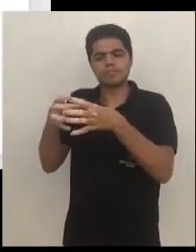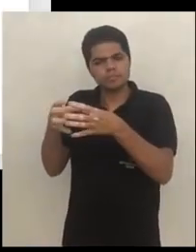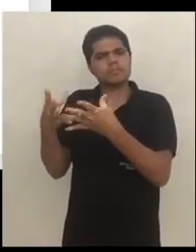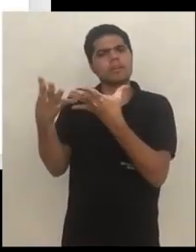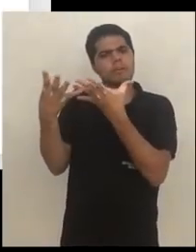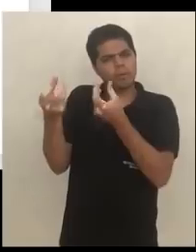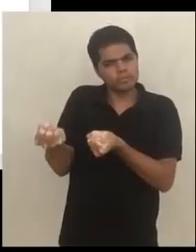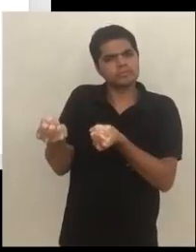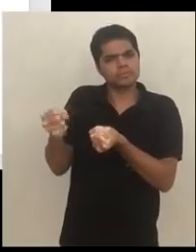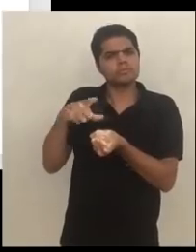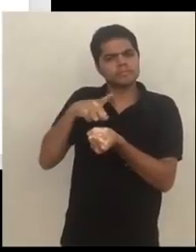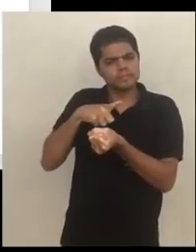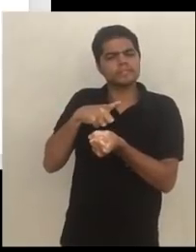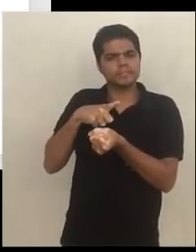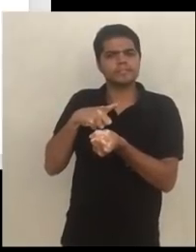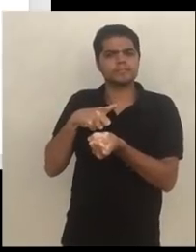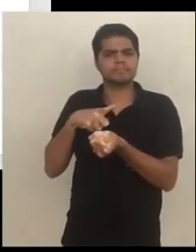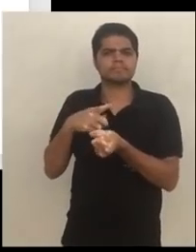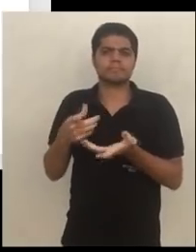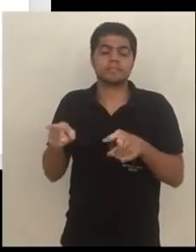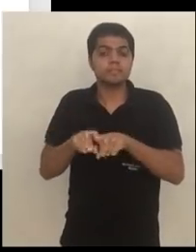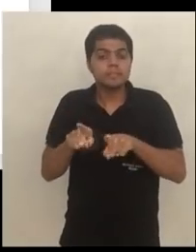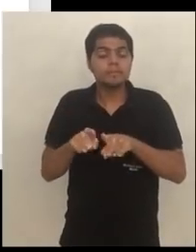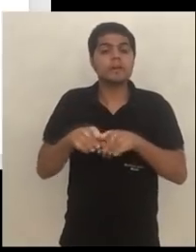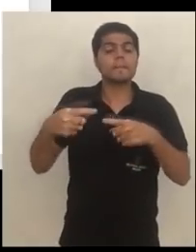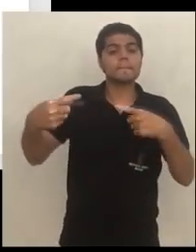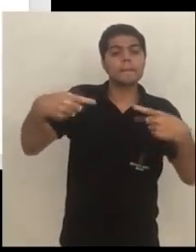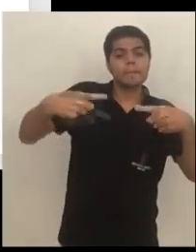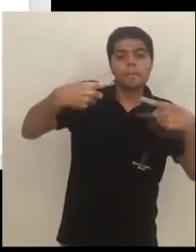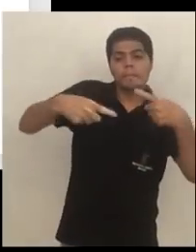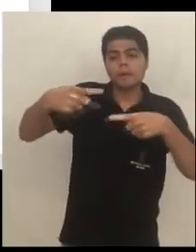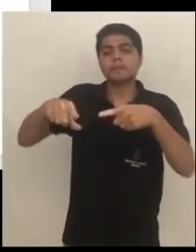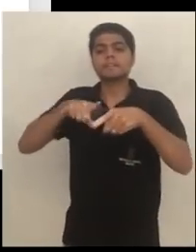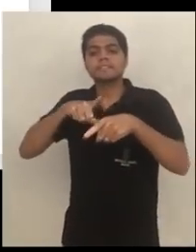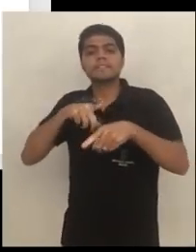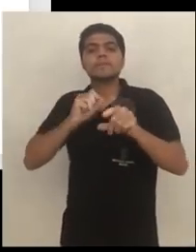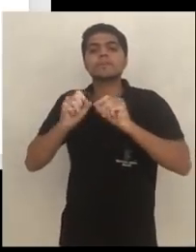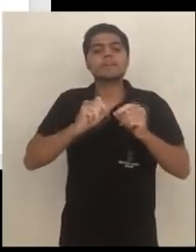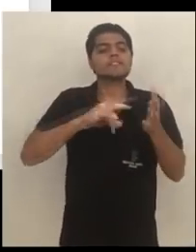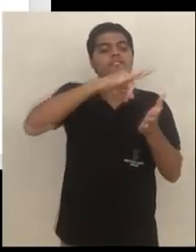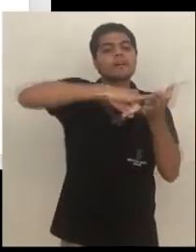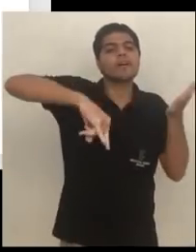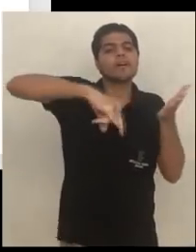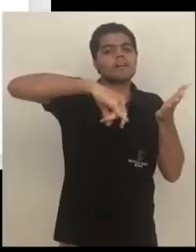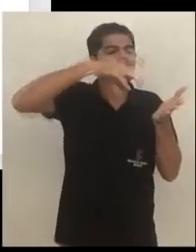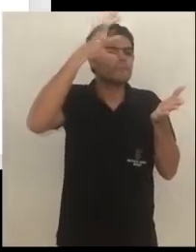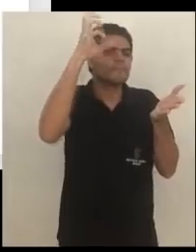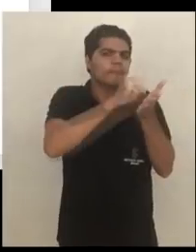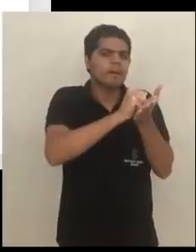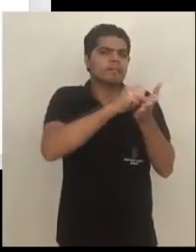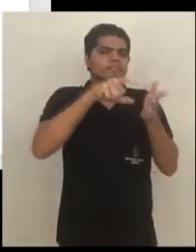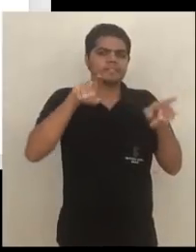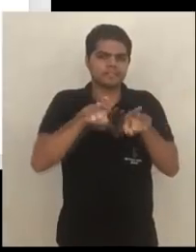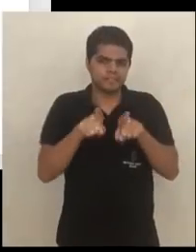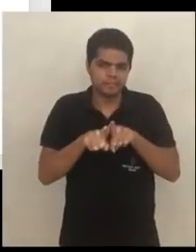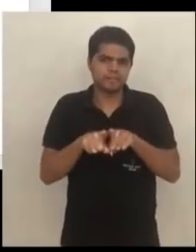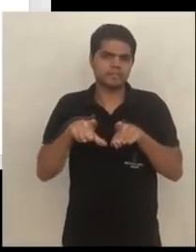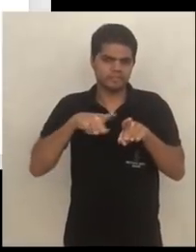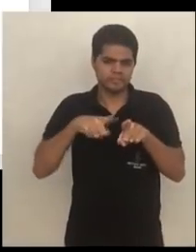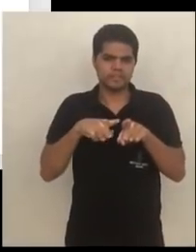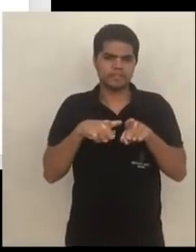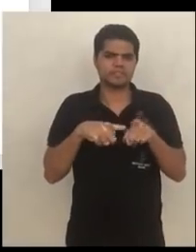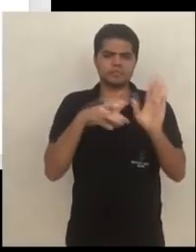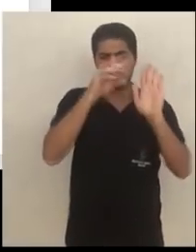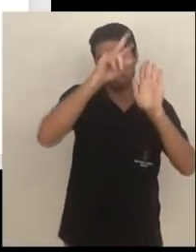pertinente contribuir. Então manifesta-se sobre pedidos de credenciamento, sobre de organismos de avaliação da